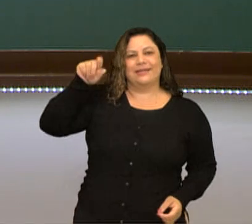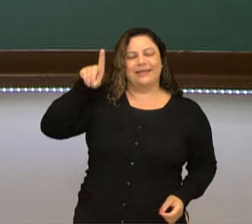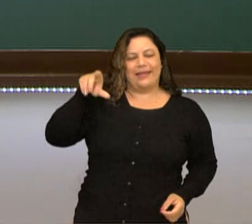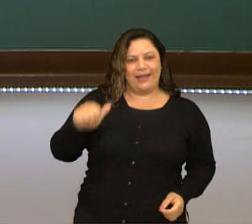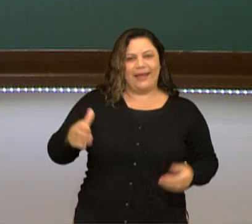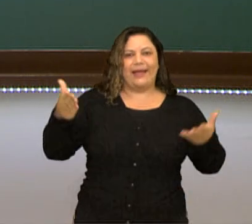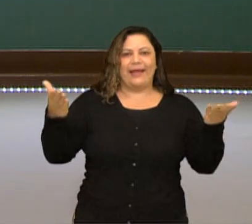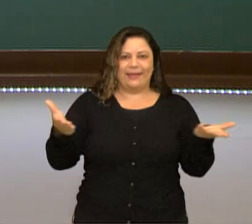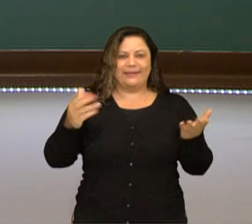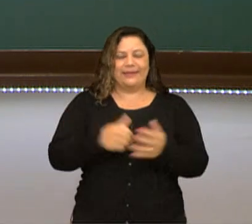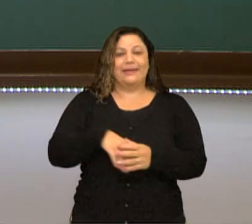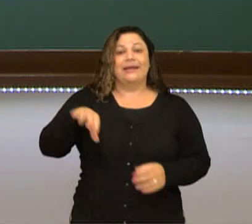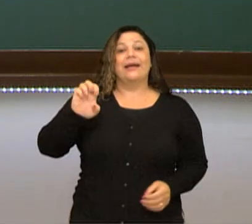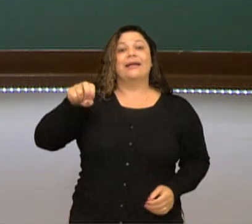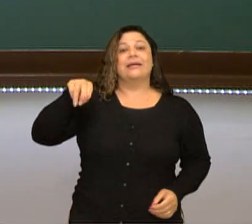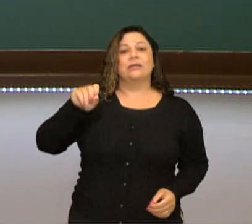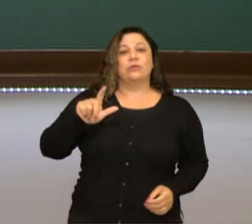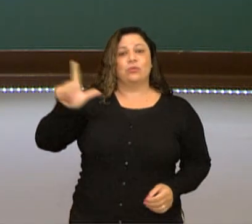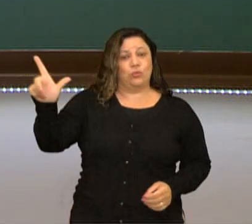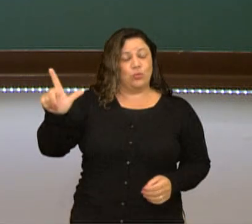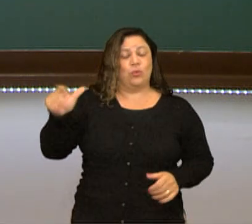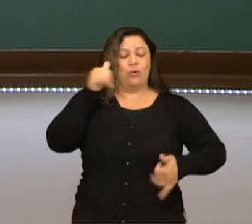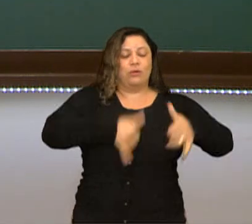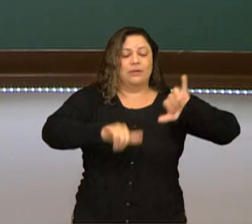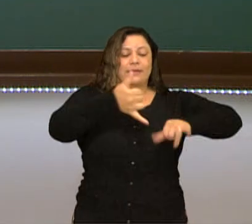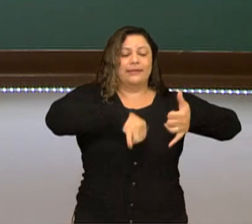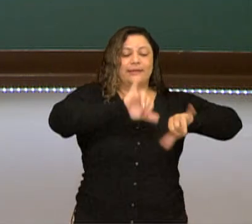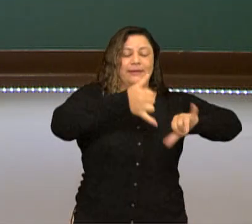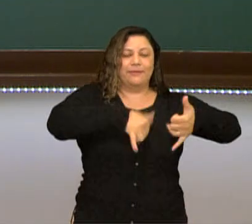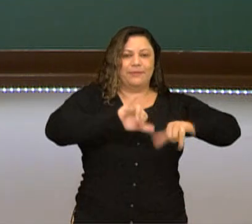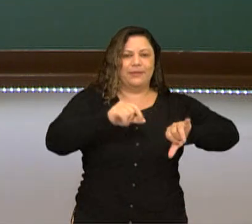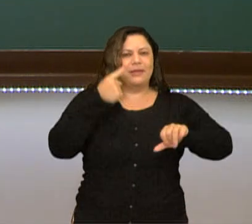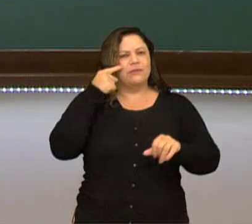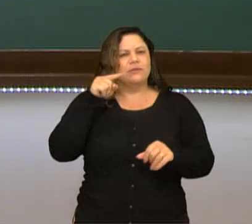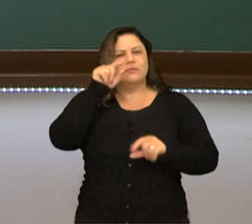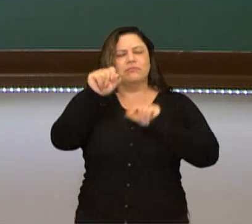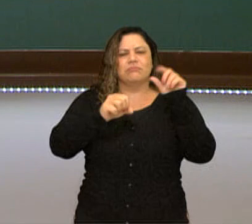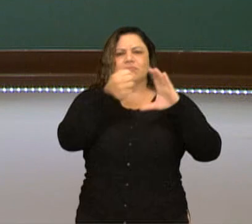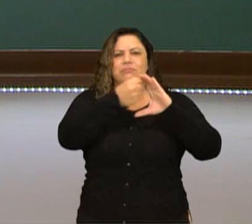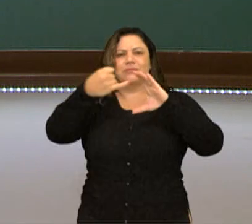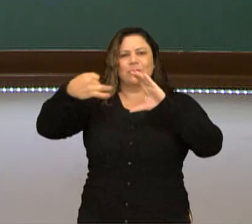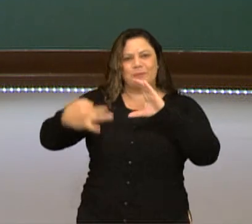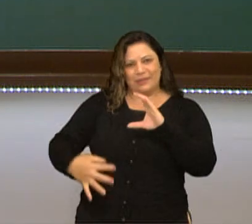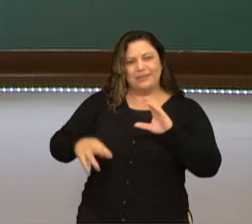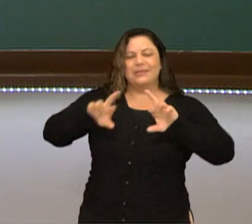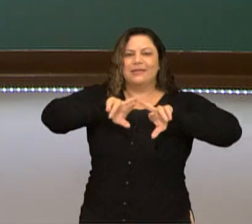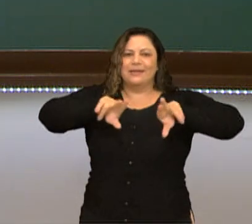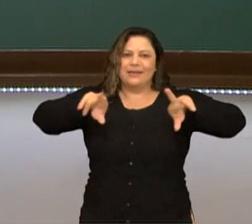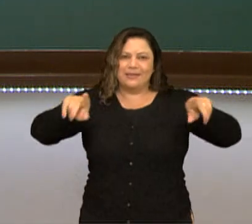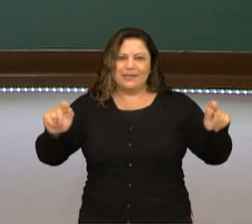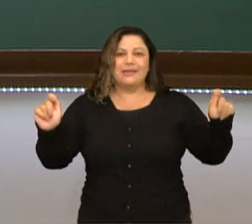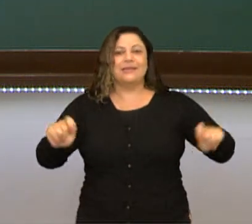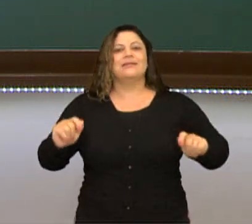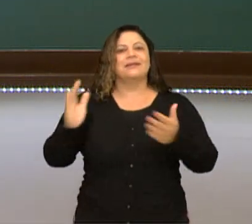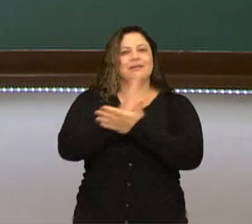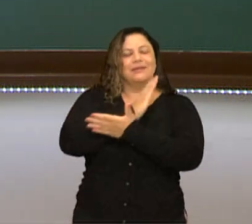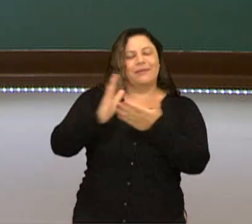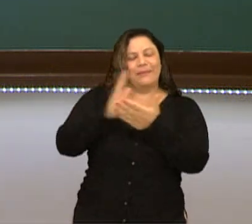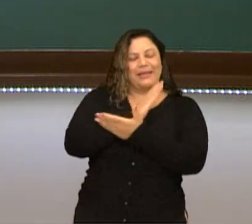específico, enol, a função química enol. Vamos ver algumas características e também